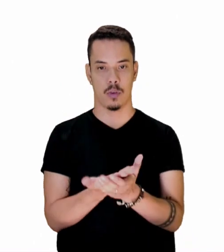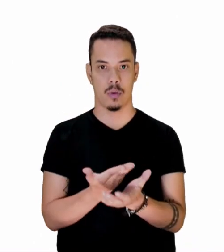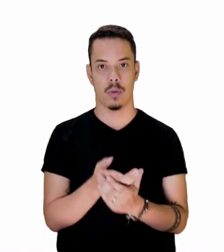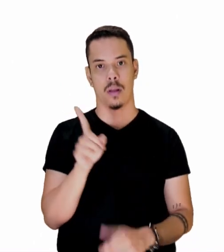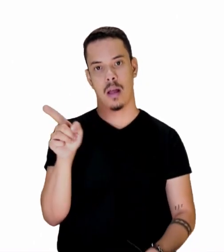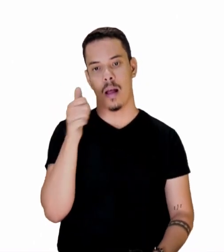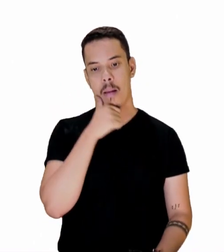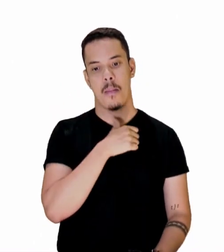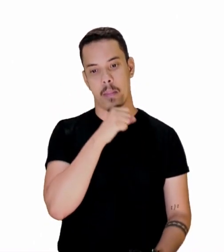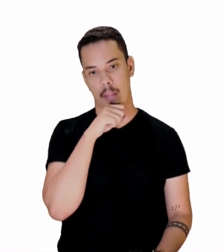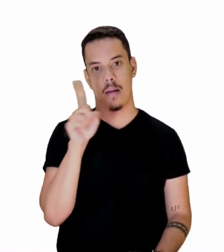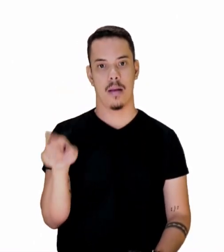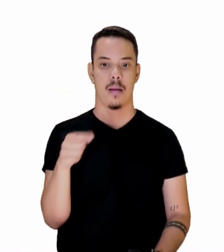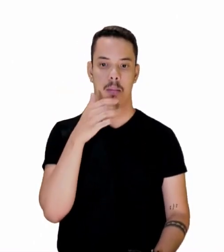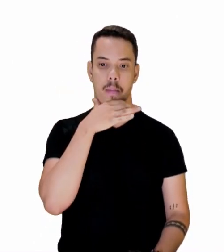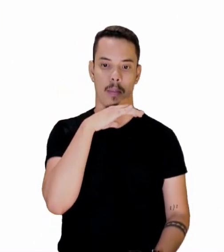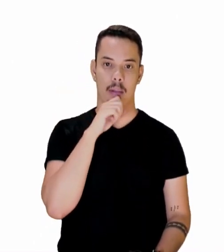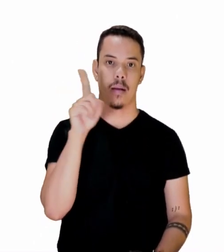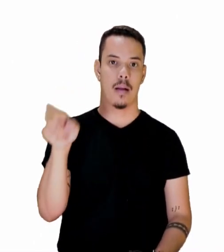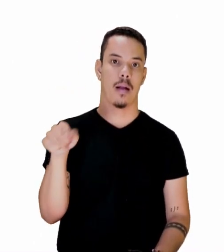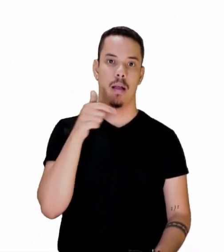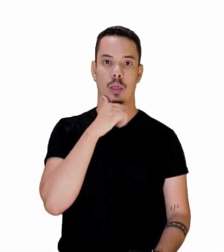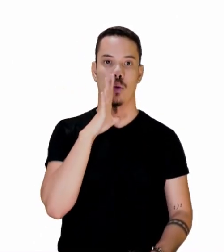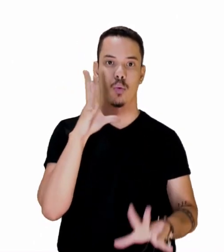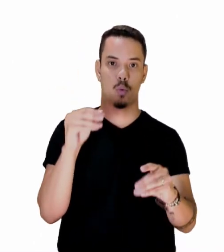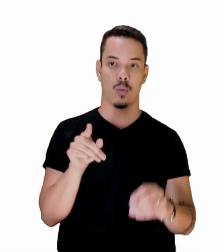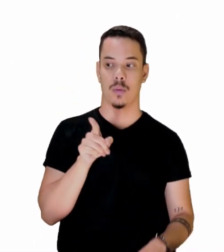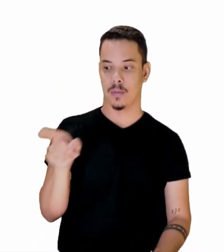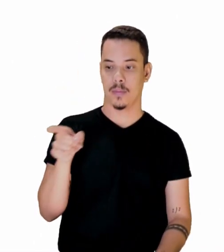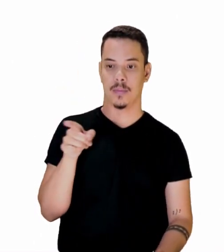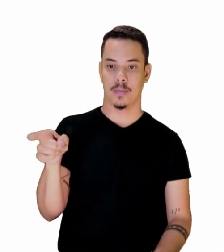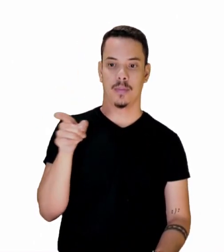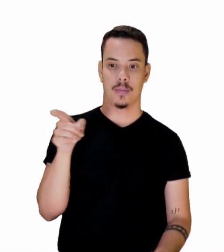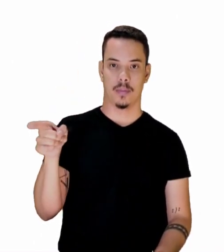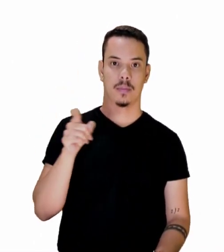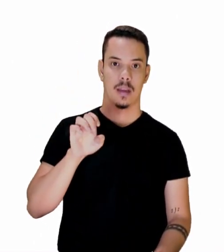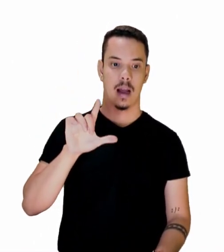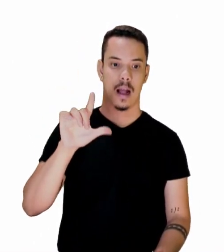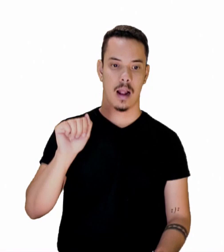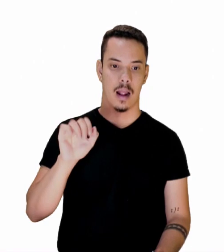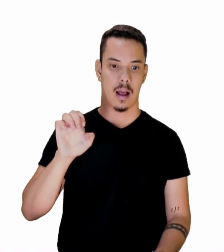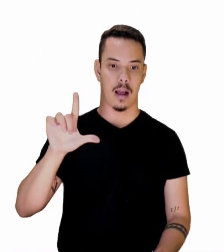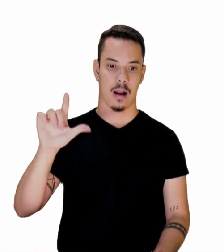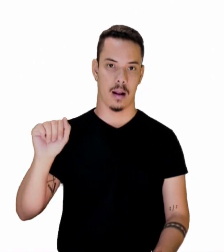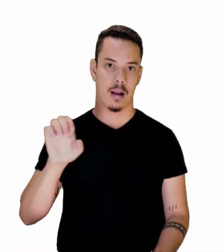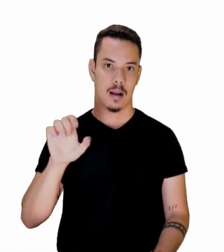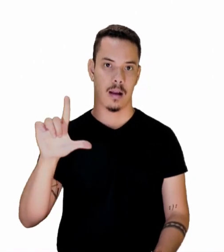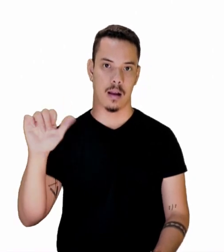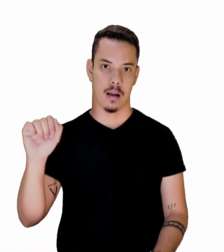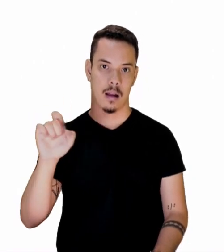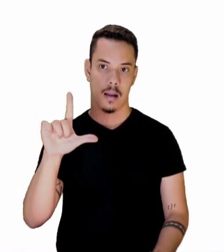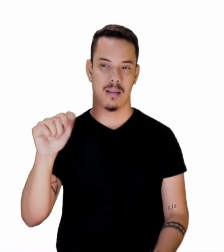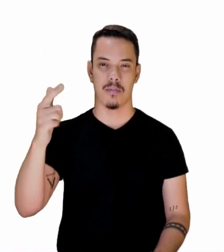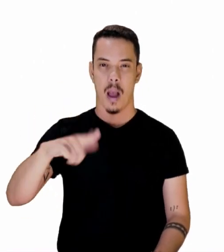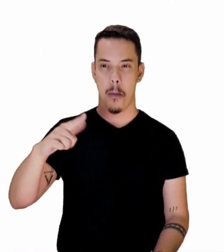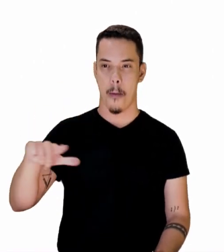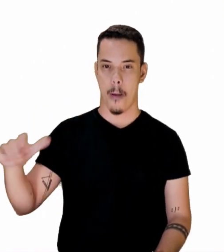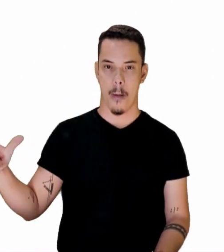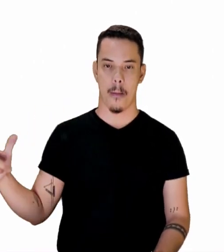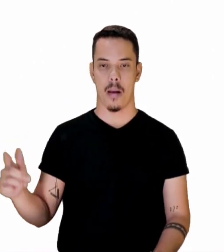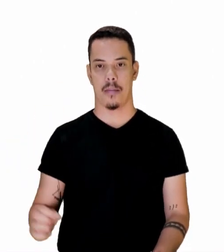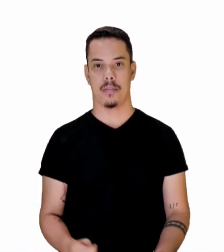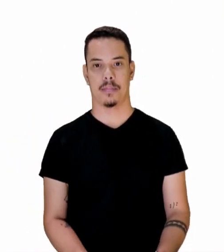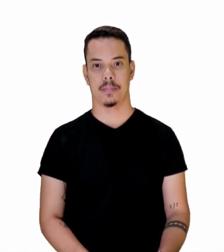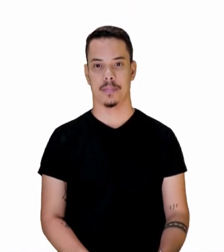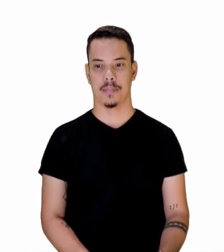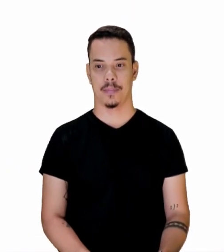pai, ela é tudo. Então, aquela repetição no início, né, da frase de uma